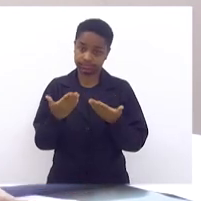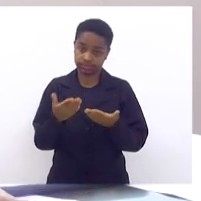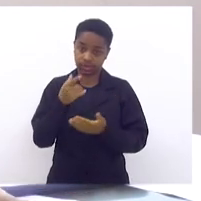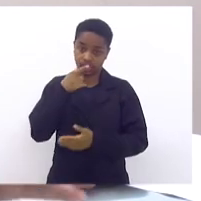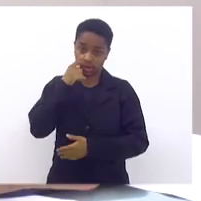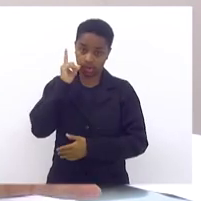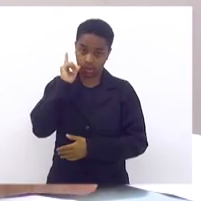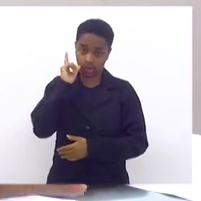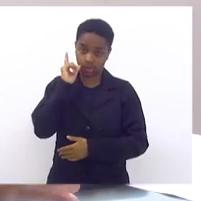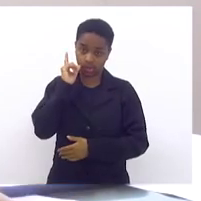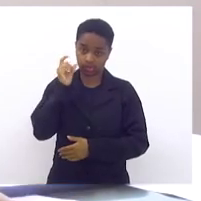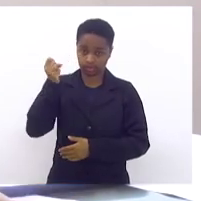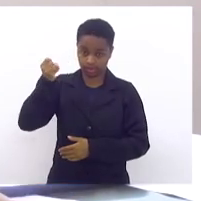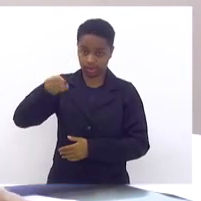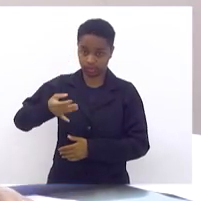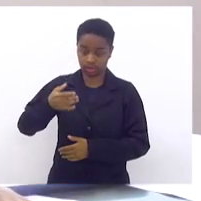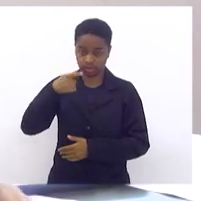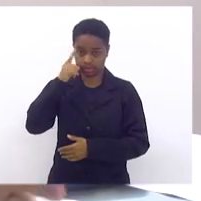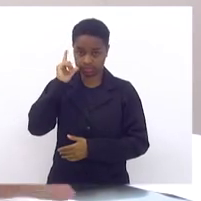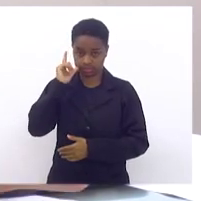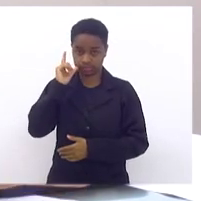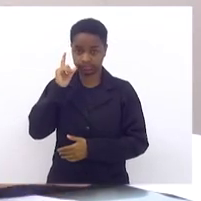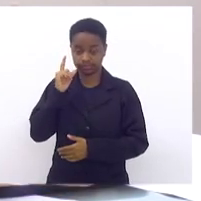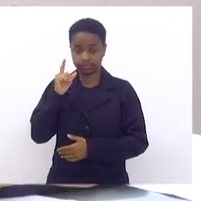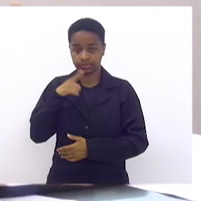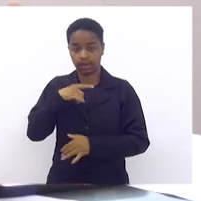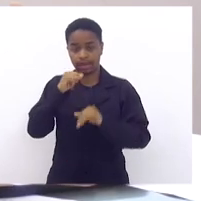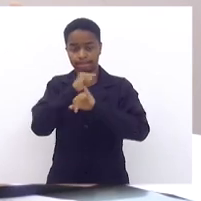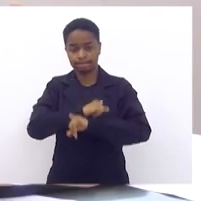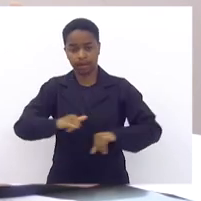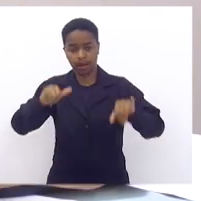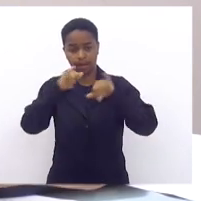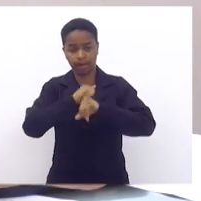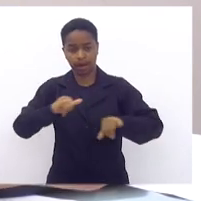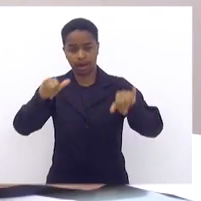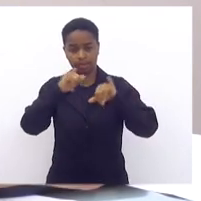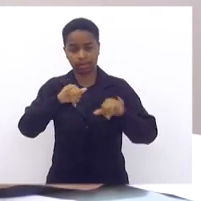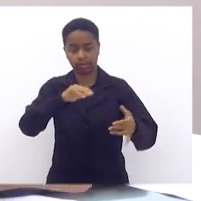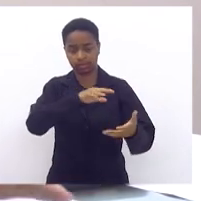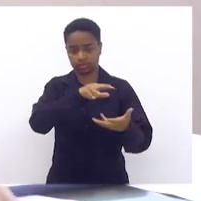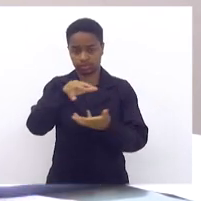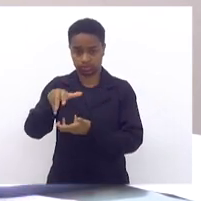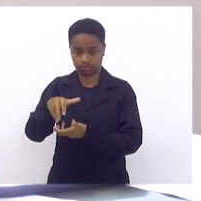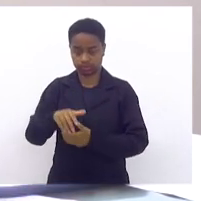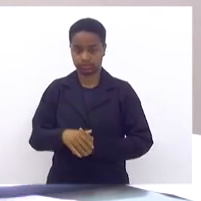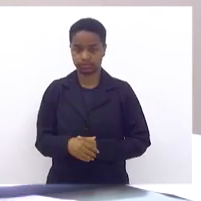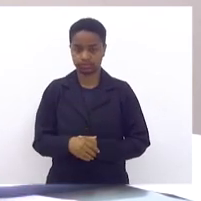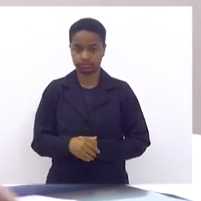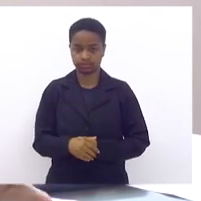ontem, da madrugada de ontem, com grande repercussão internacional.